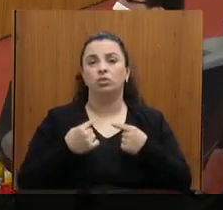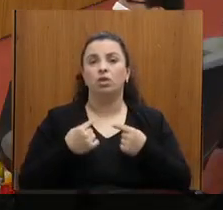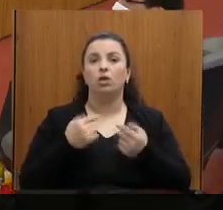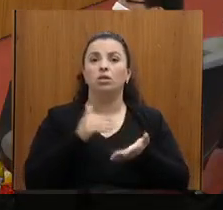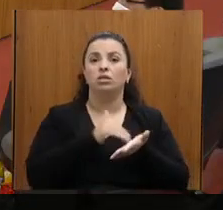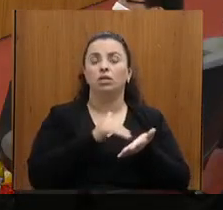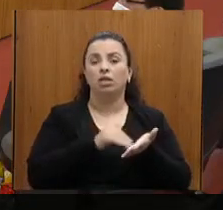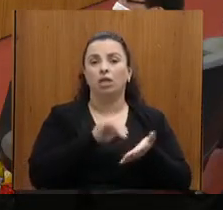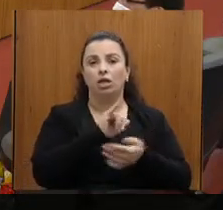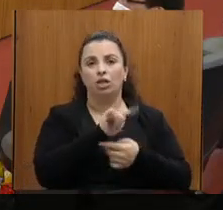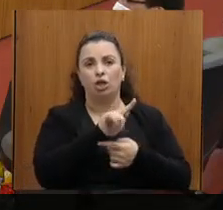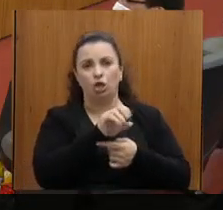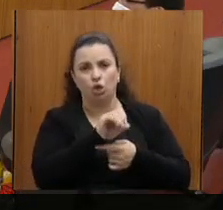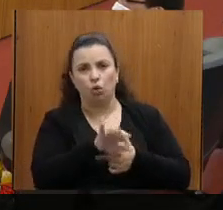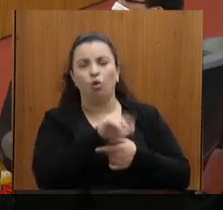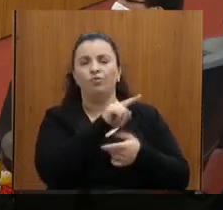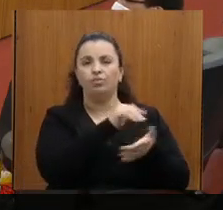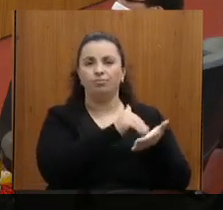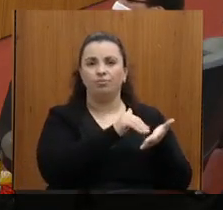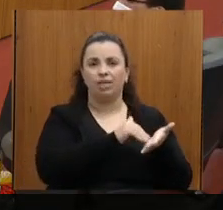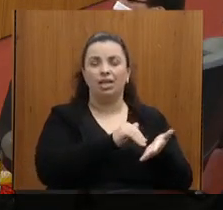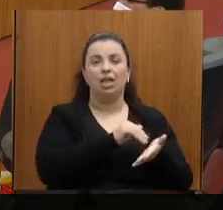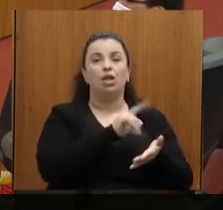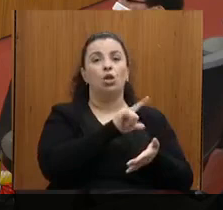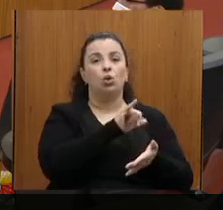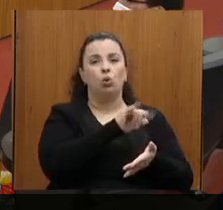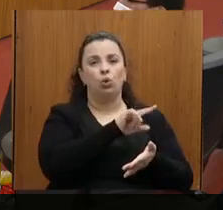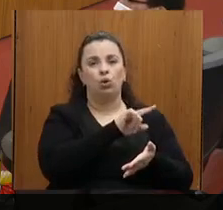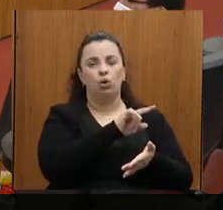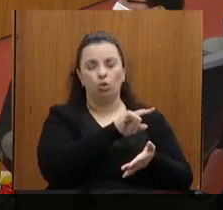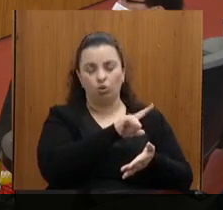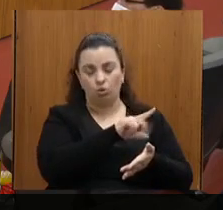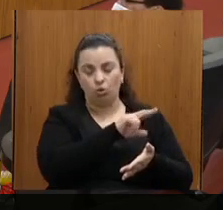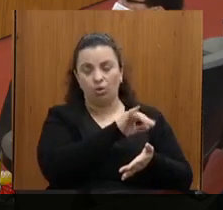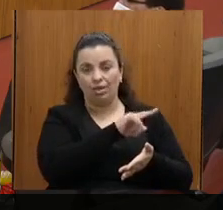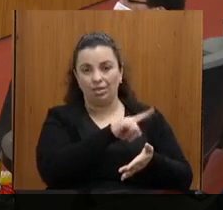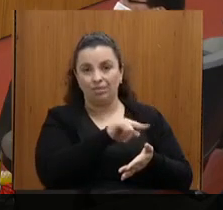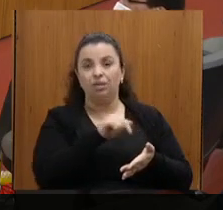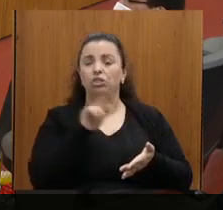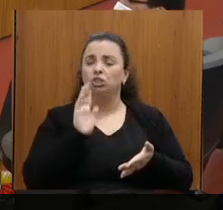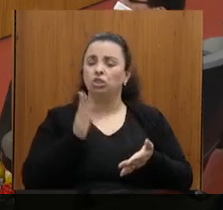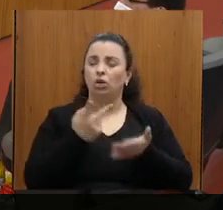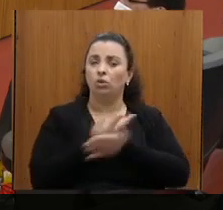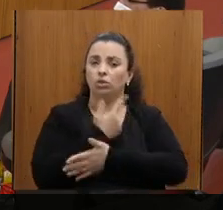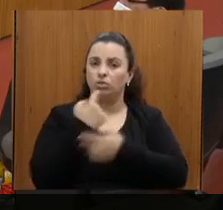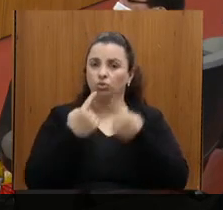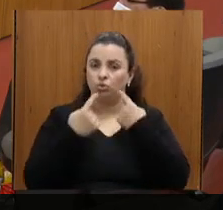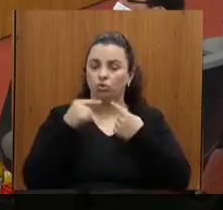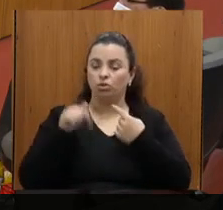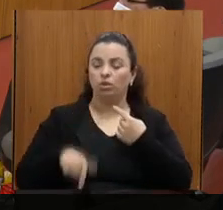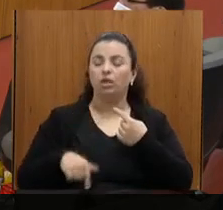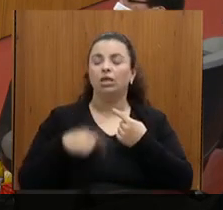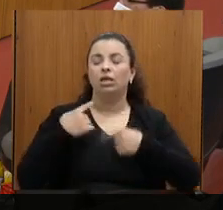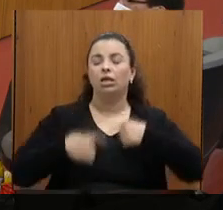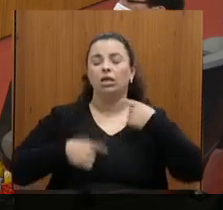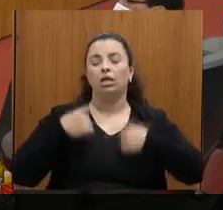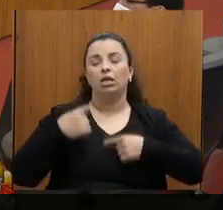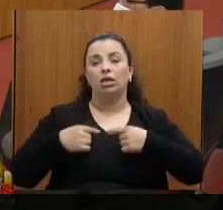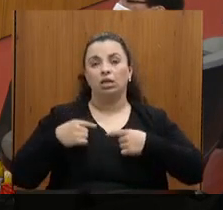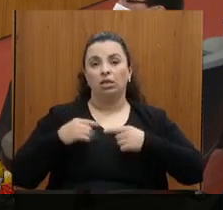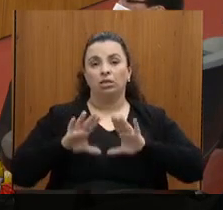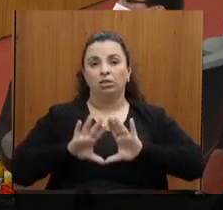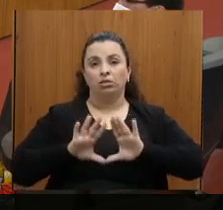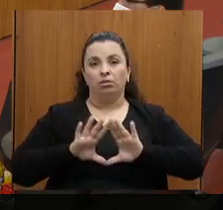Igor, secretário Luiz, que nós fizemos aqui na Assembleia. Temos uma lei aqui no Estado que foi oriunda da atuação do antigo deputado